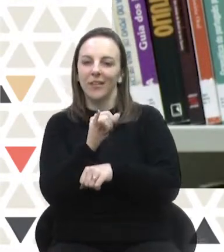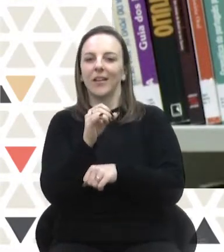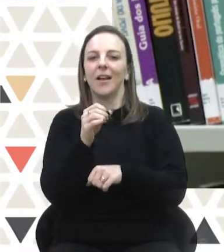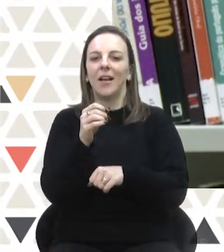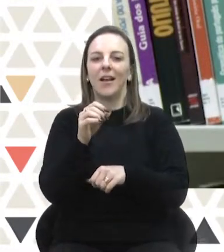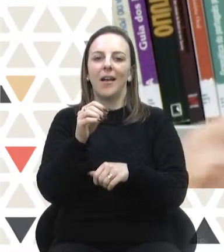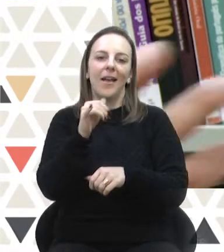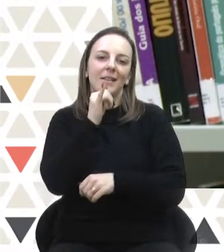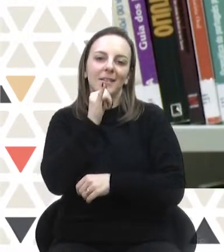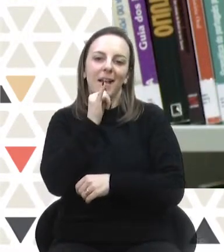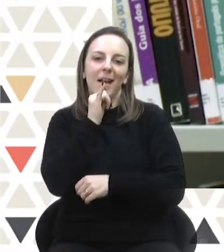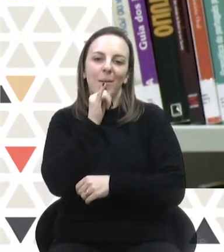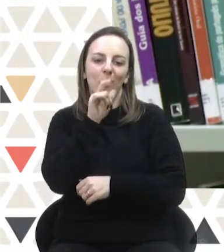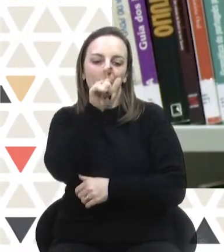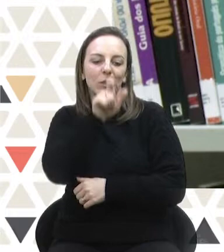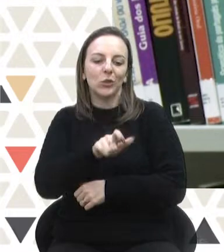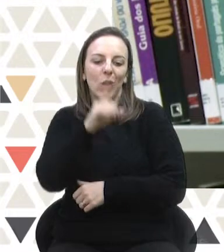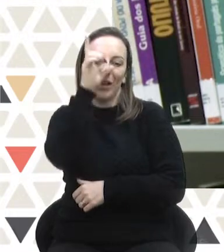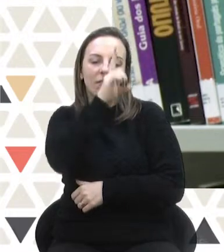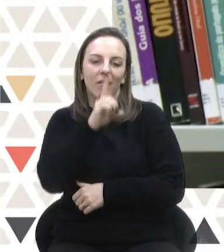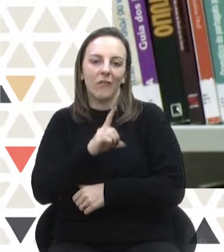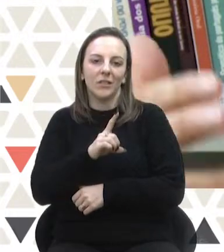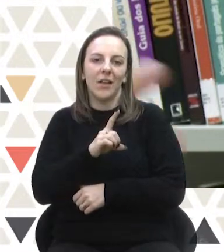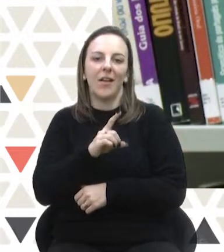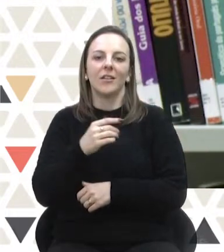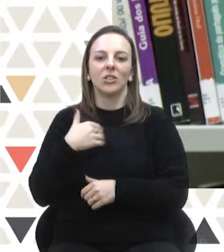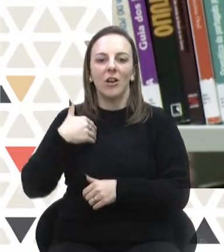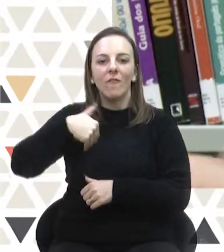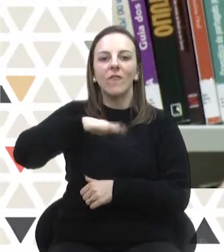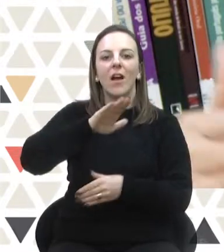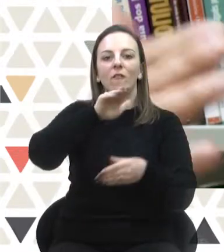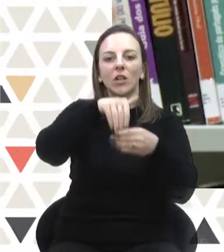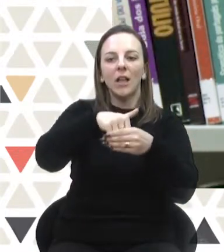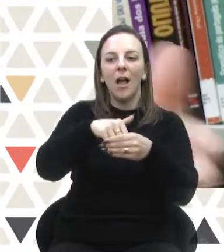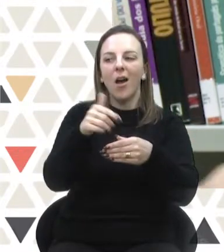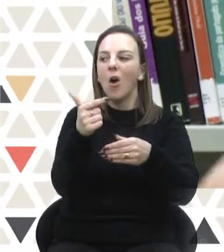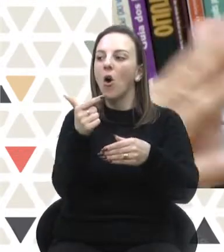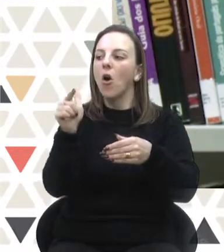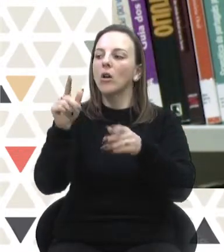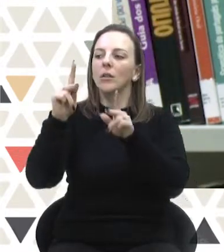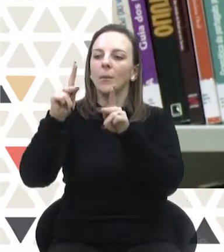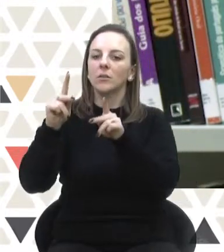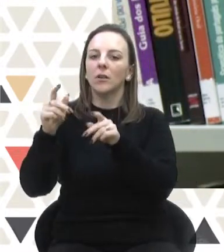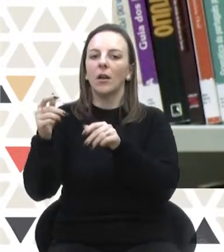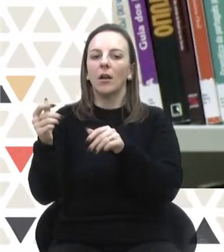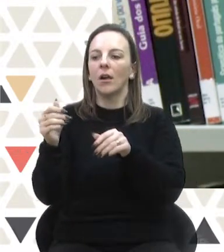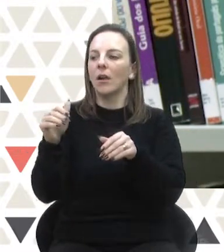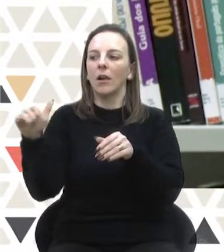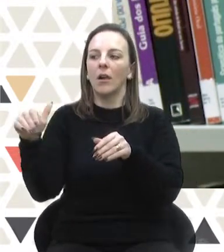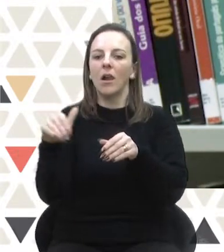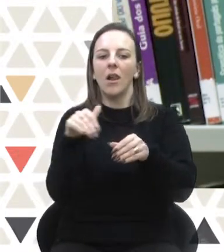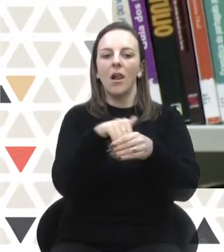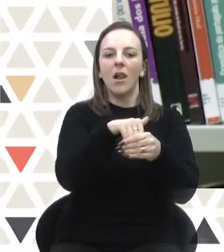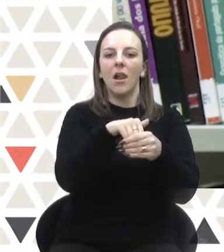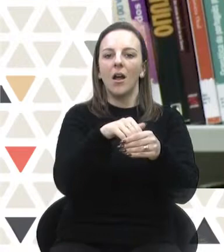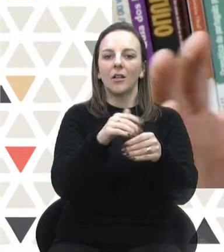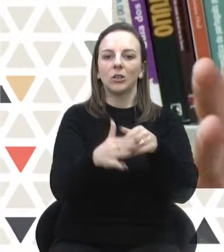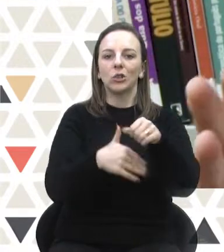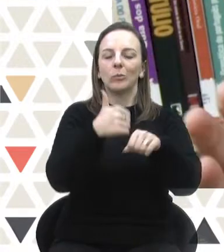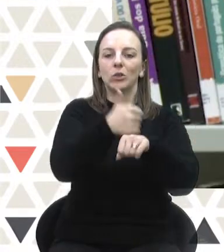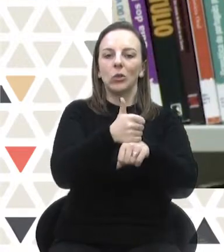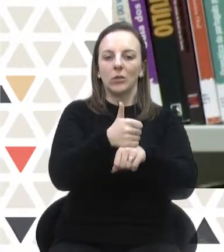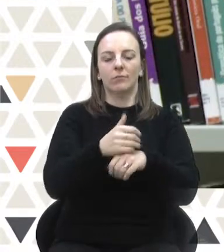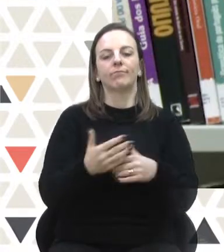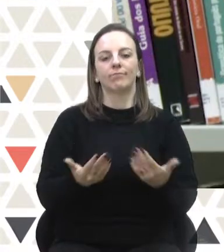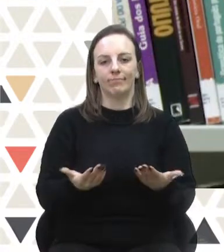eleitor deficiente compareça e alguém que não é da sua confiança ou alguém que queira ludibriá-lo vote por ele. Então,